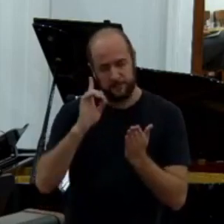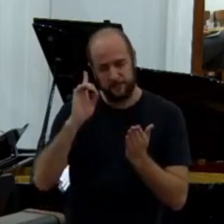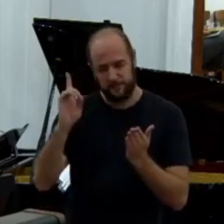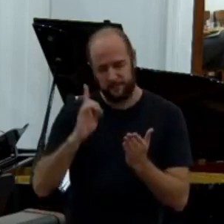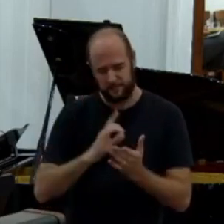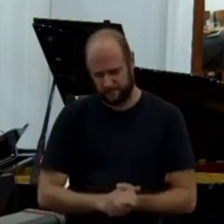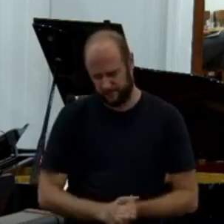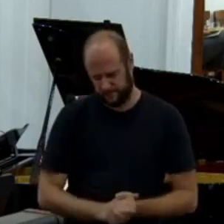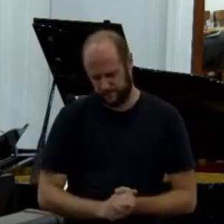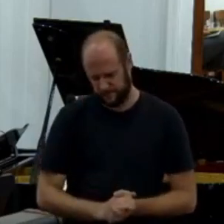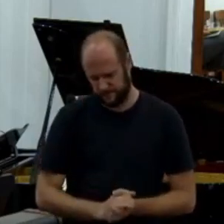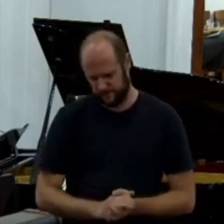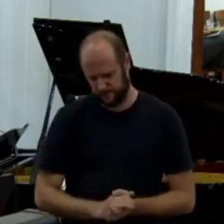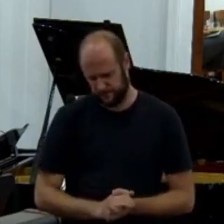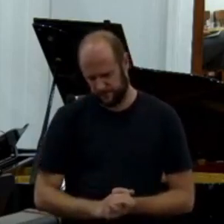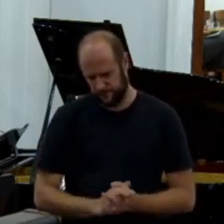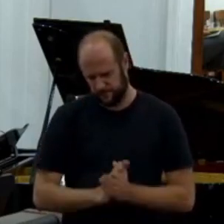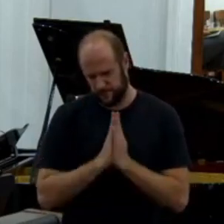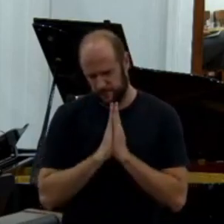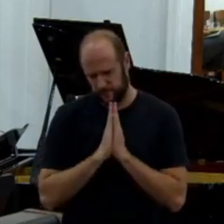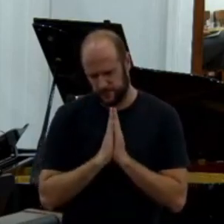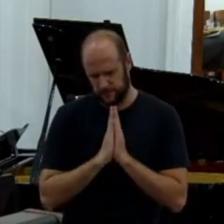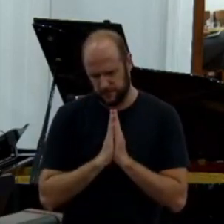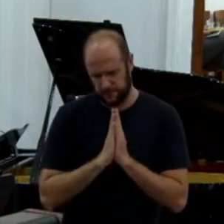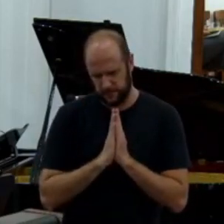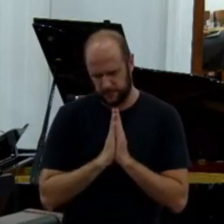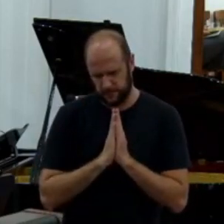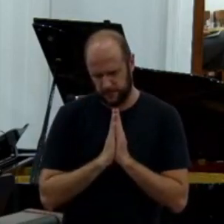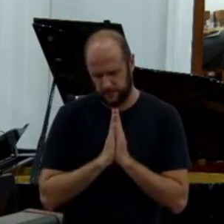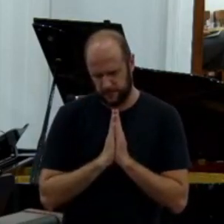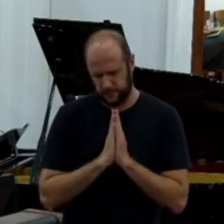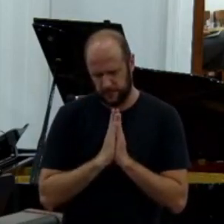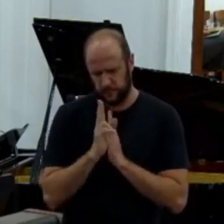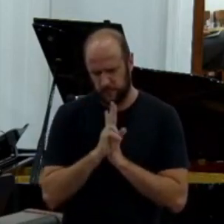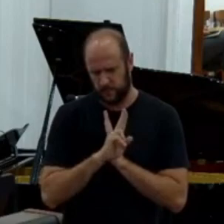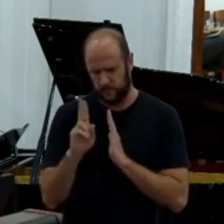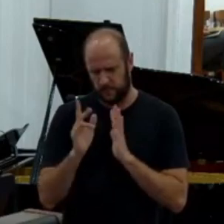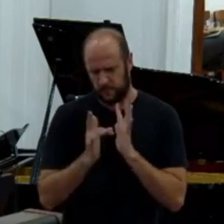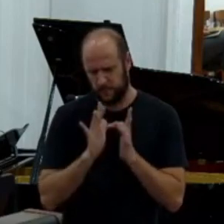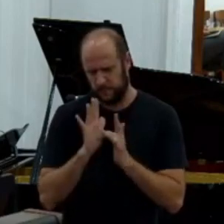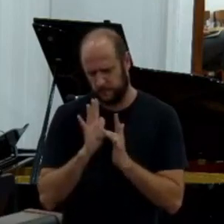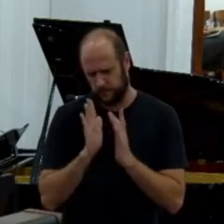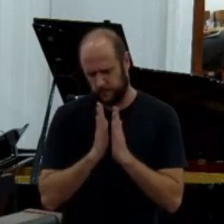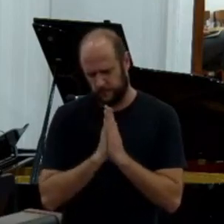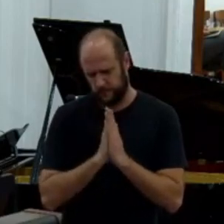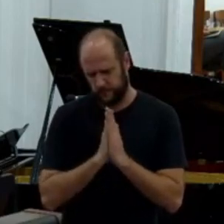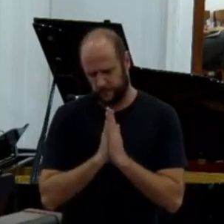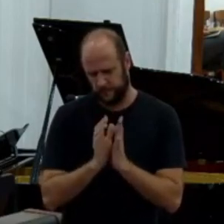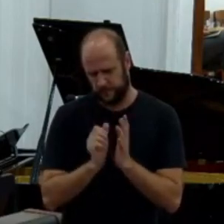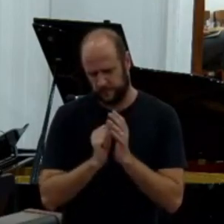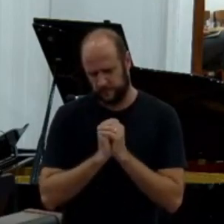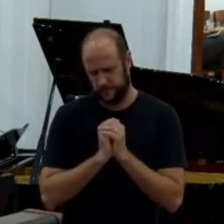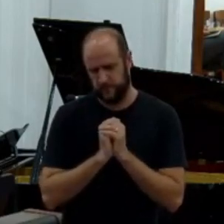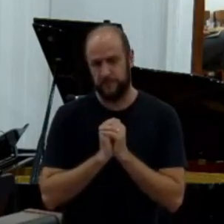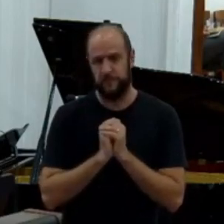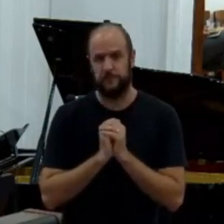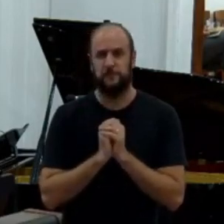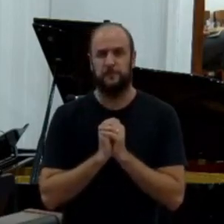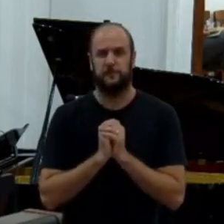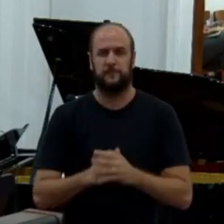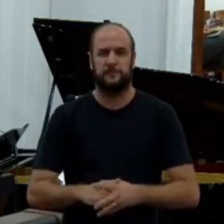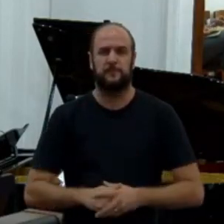palavra. Essa é a nossa oração e nós a fazemos no nome de Jesus.